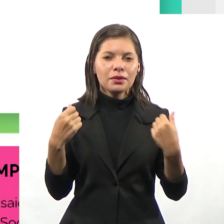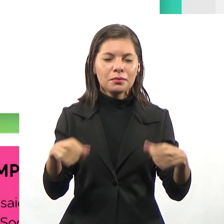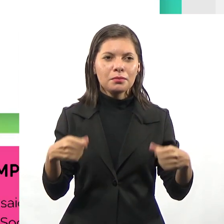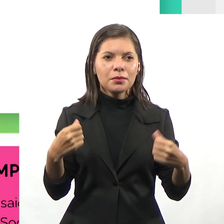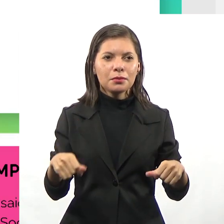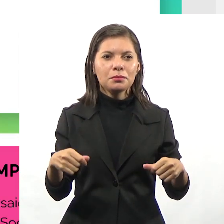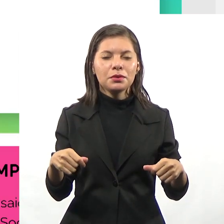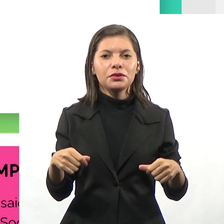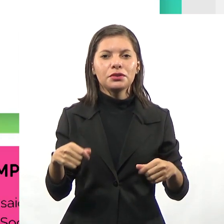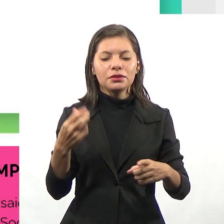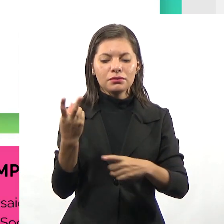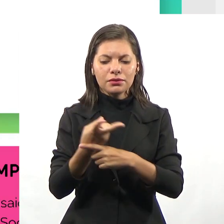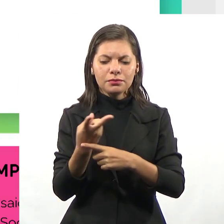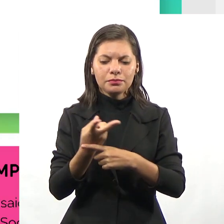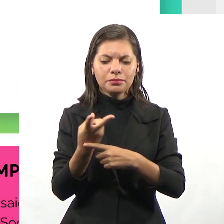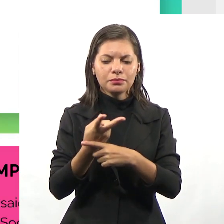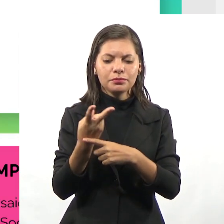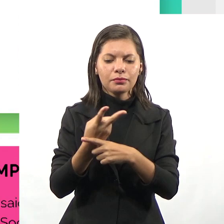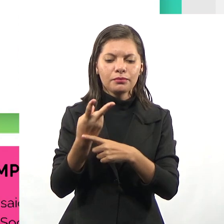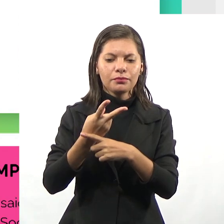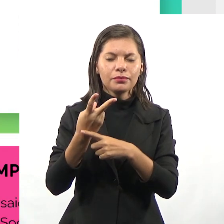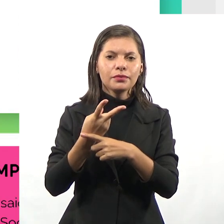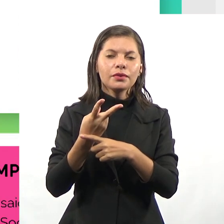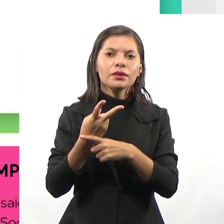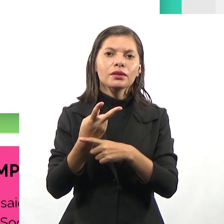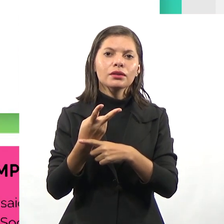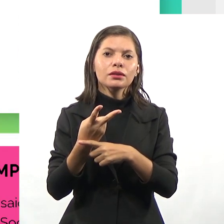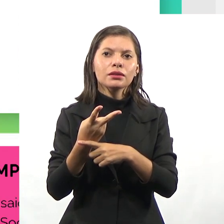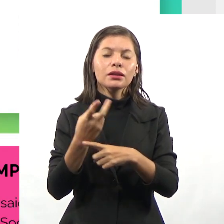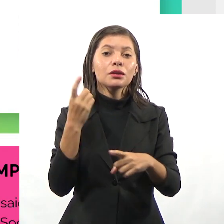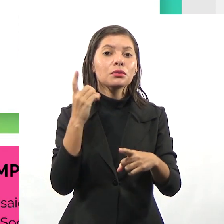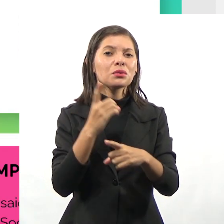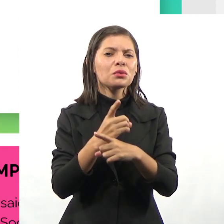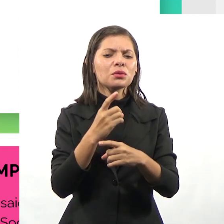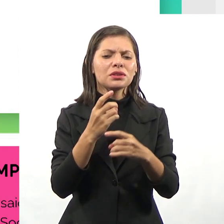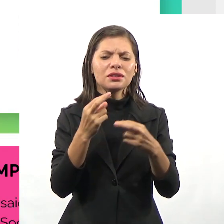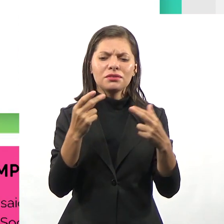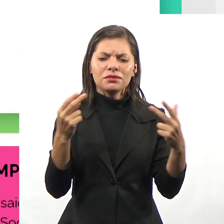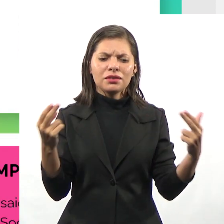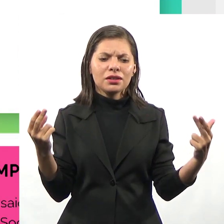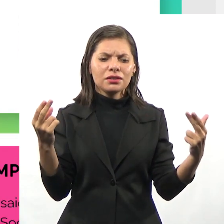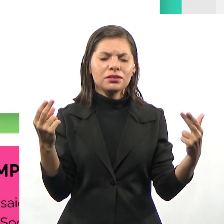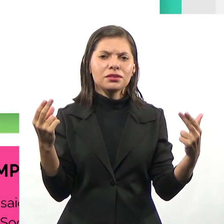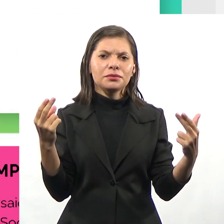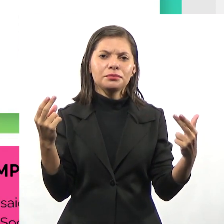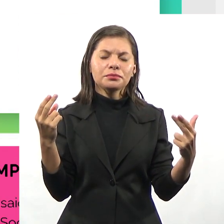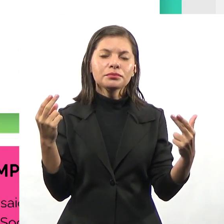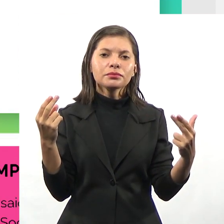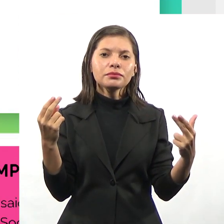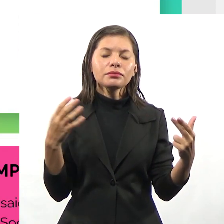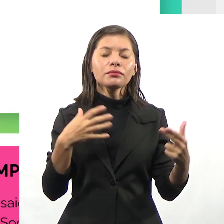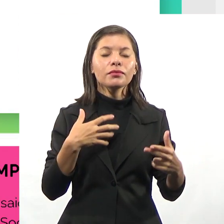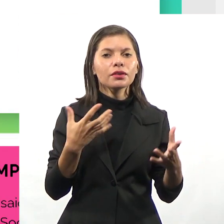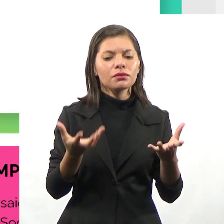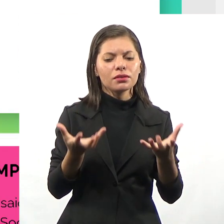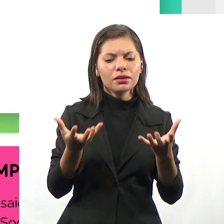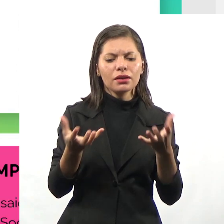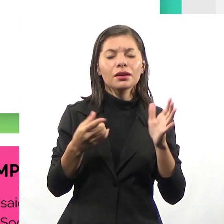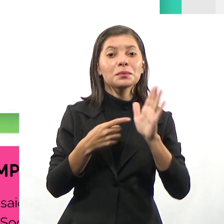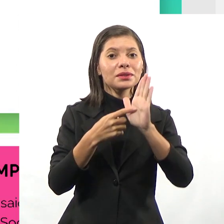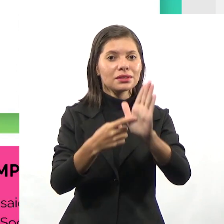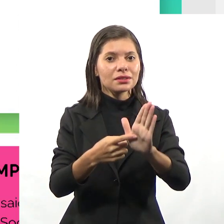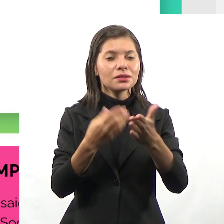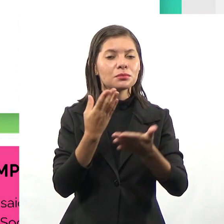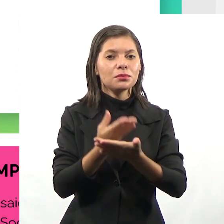permite que através do navegador você consulte ou você faça uma busca por determinados tipos de arquivo. Então eu